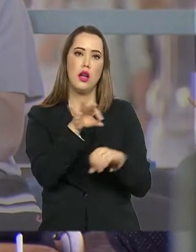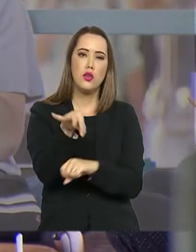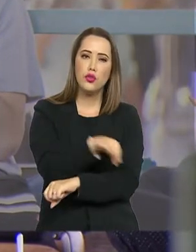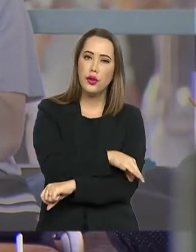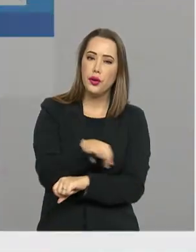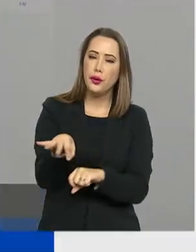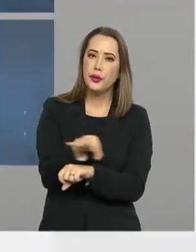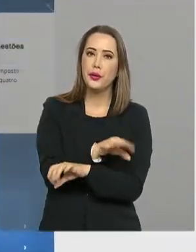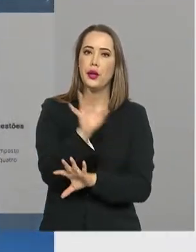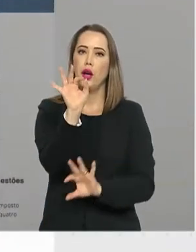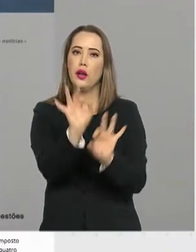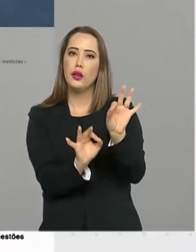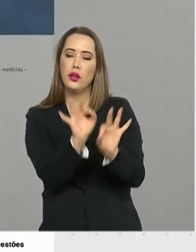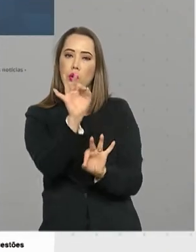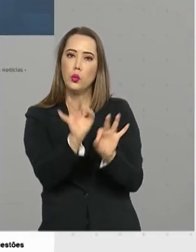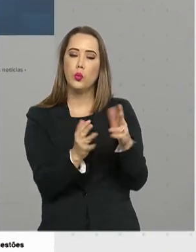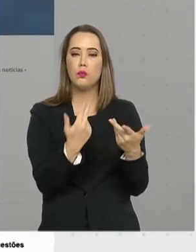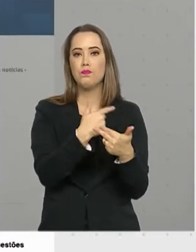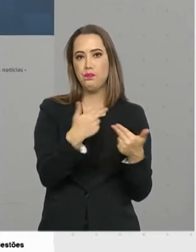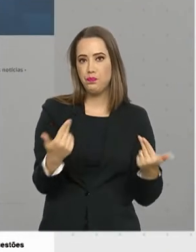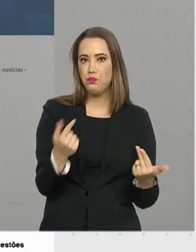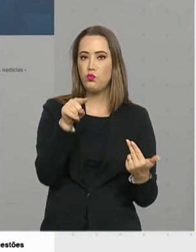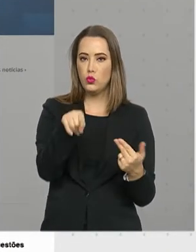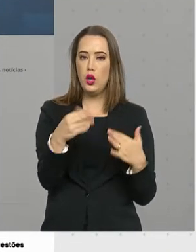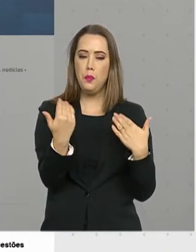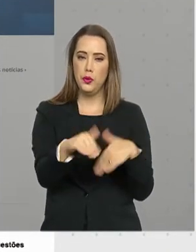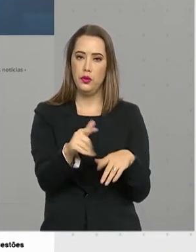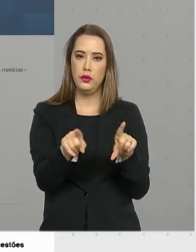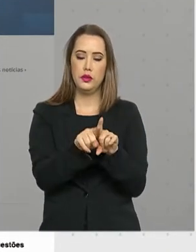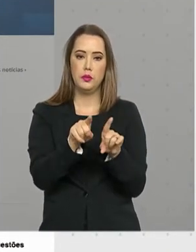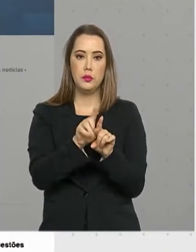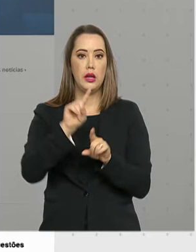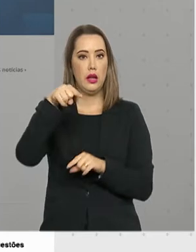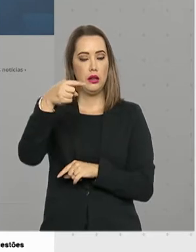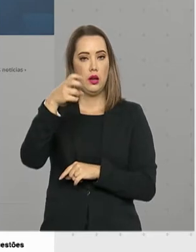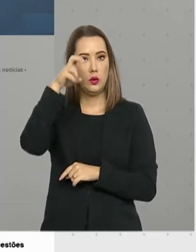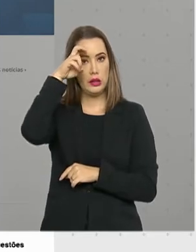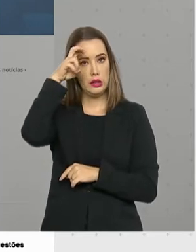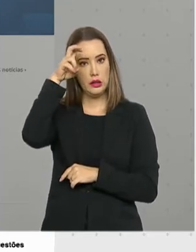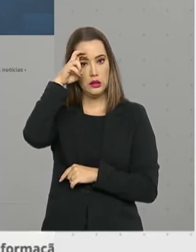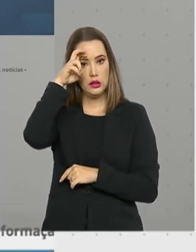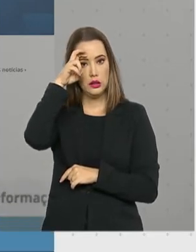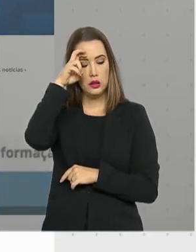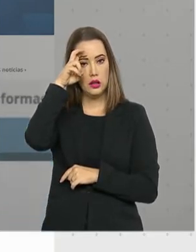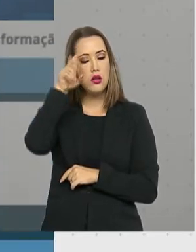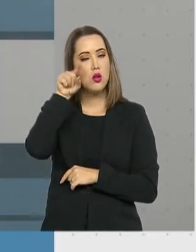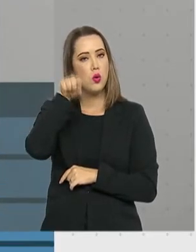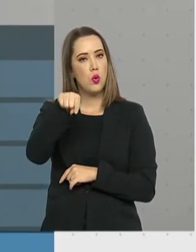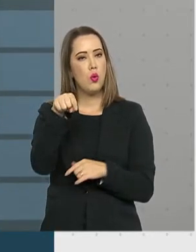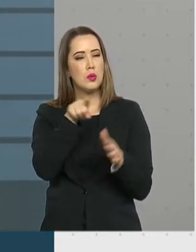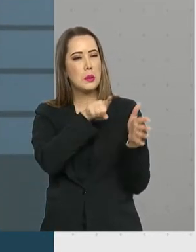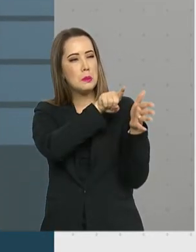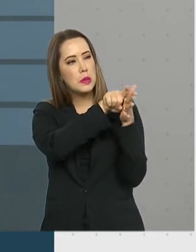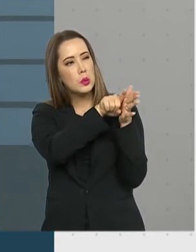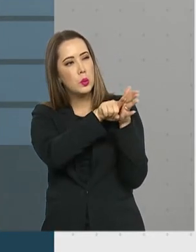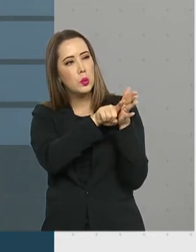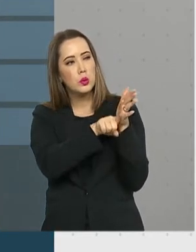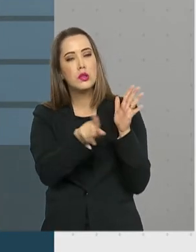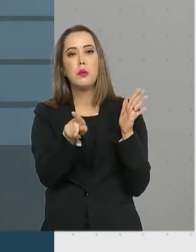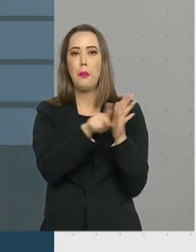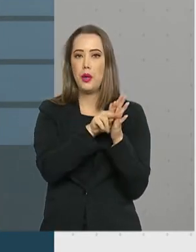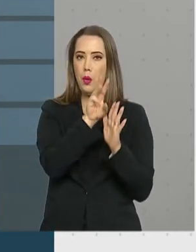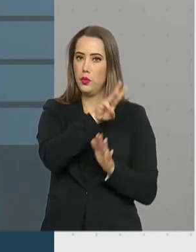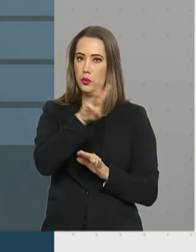arquitetura. Além da prova, os alunos também precisam preencher até a próxima quinta-feira um questionário disponível na página do